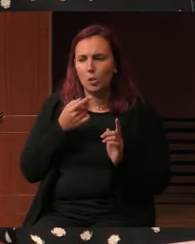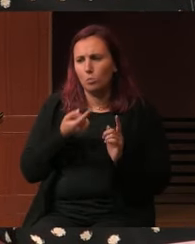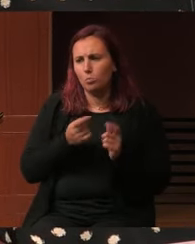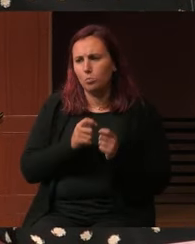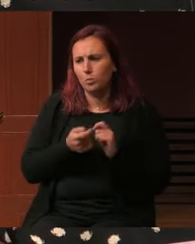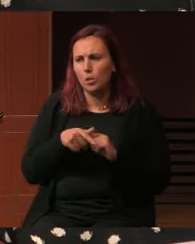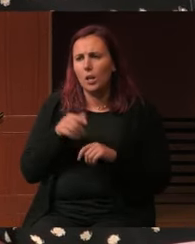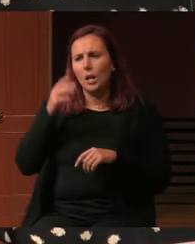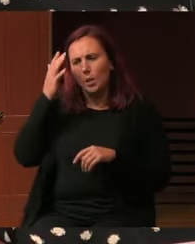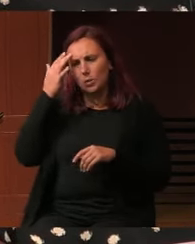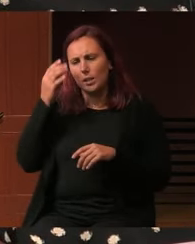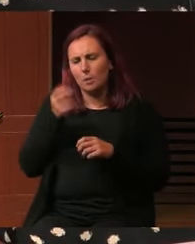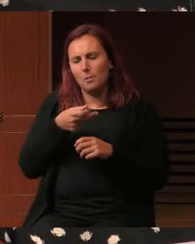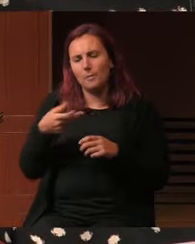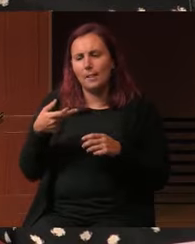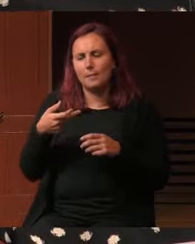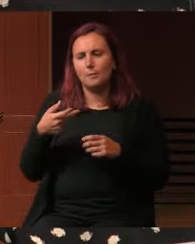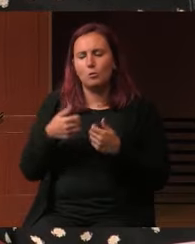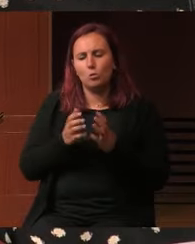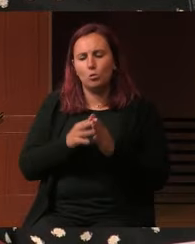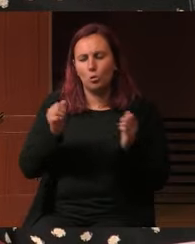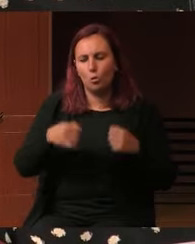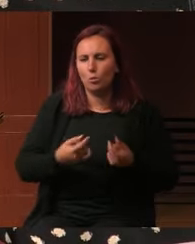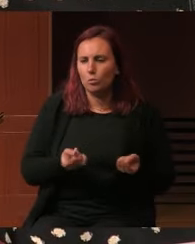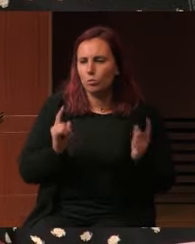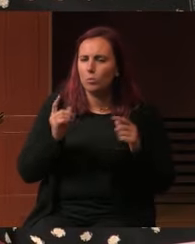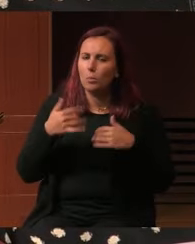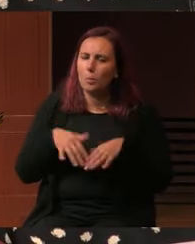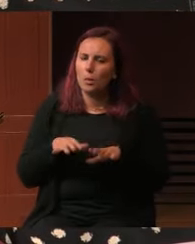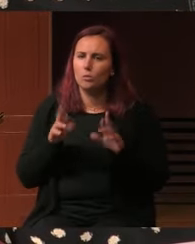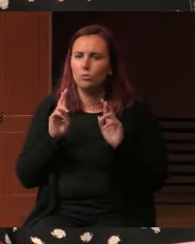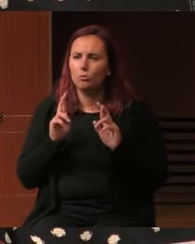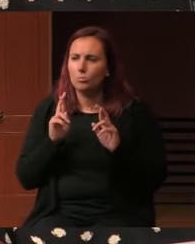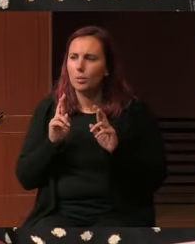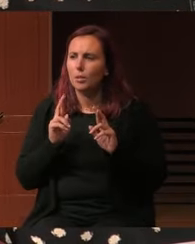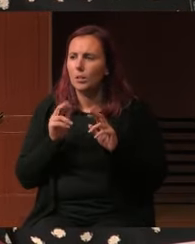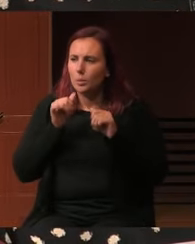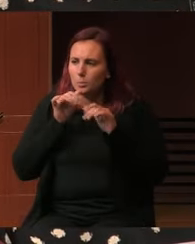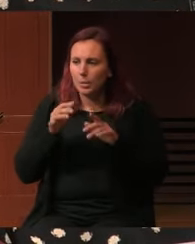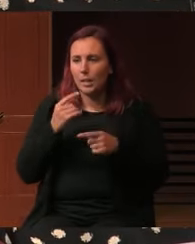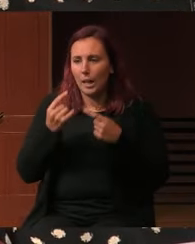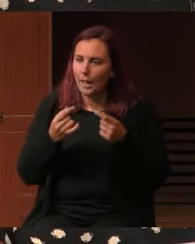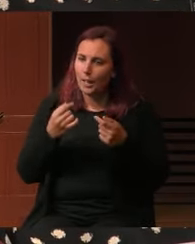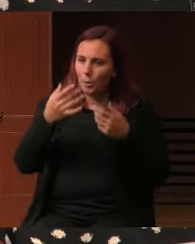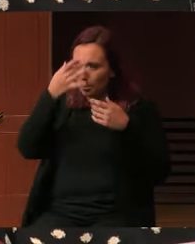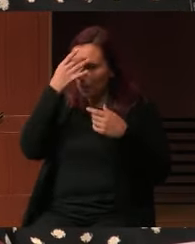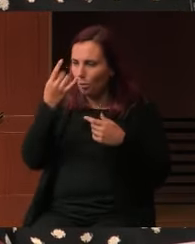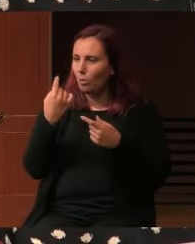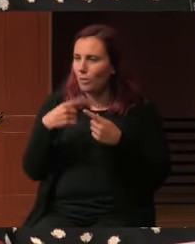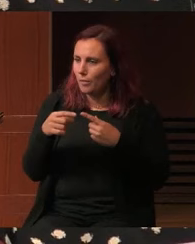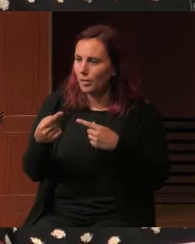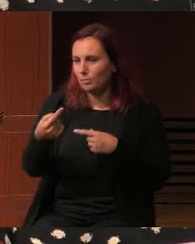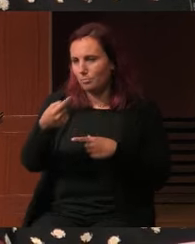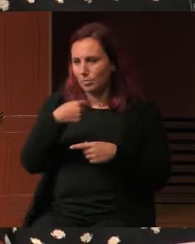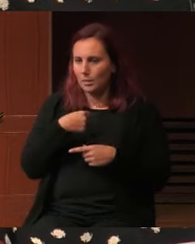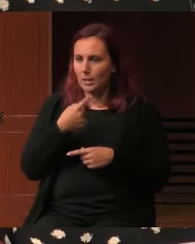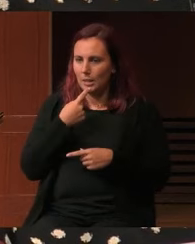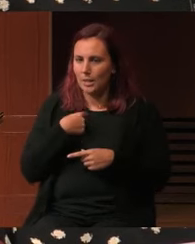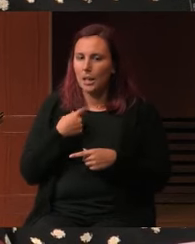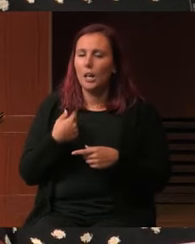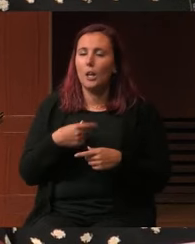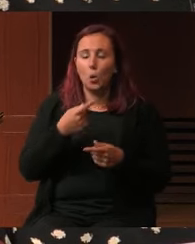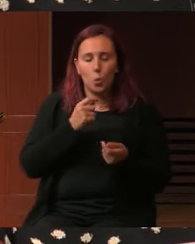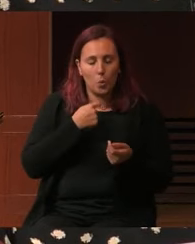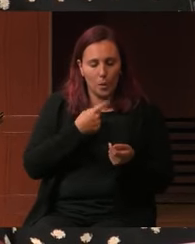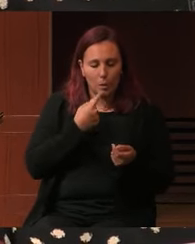é polémica, mas eu espero estar a problematizar e espero que me contradigam. Eu afirmo que não mudou. O